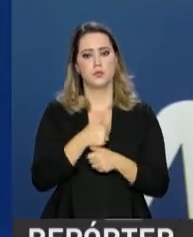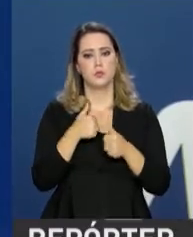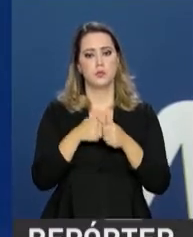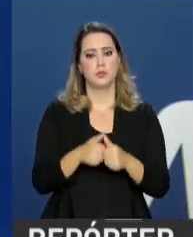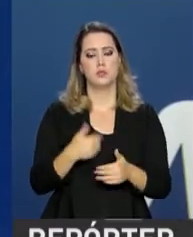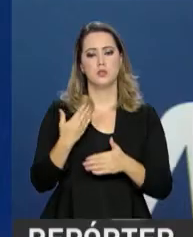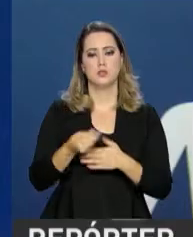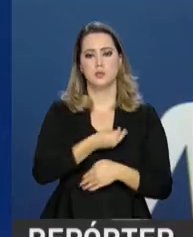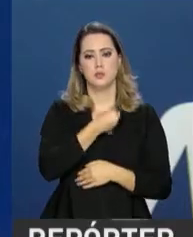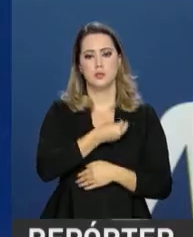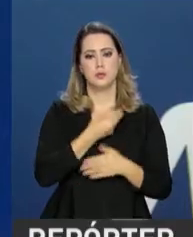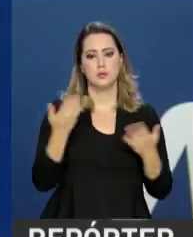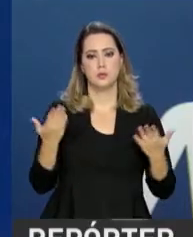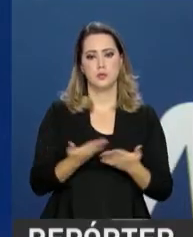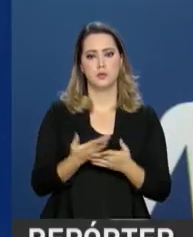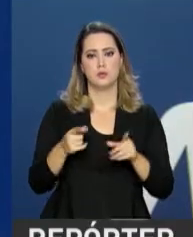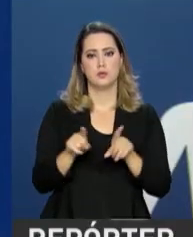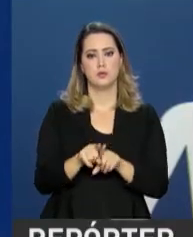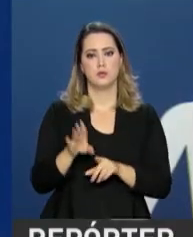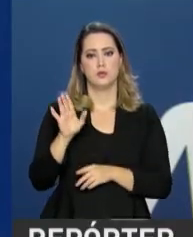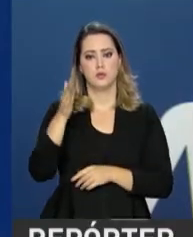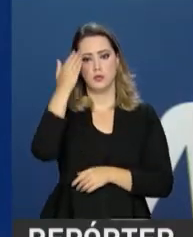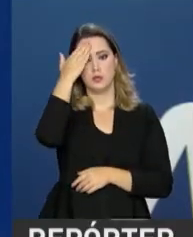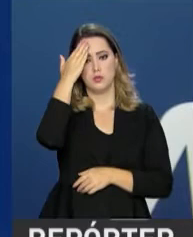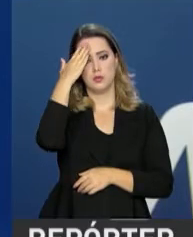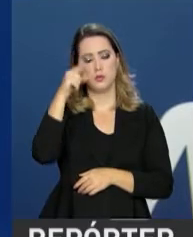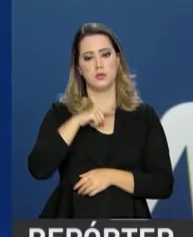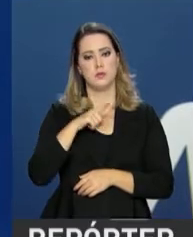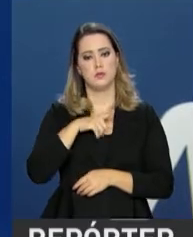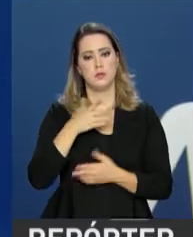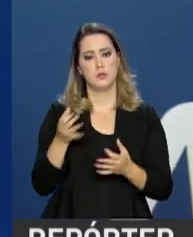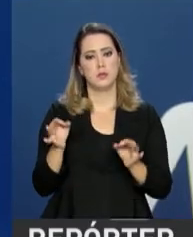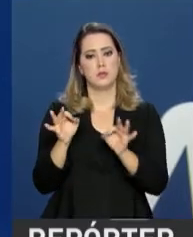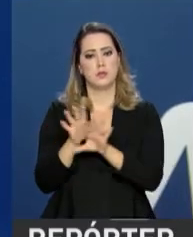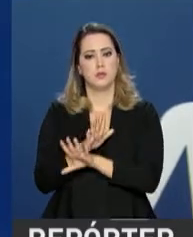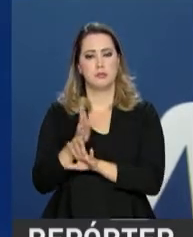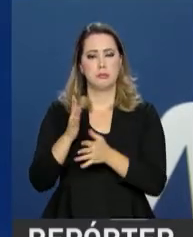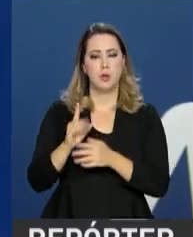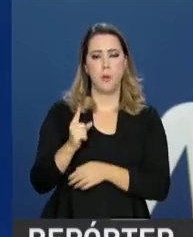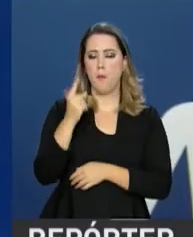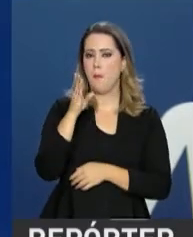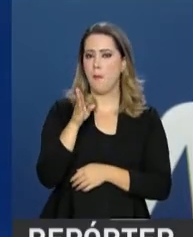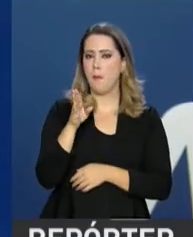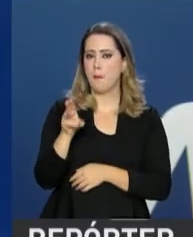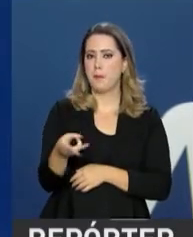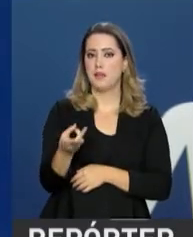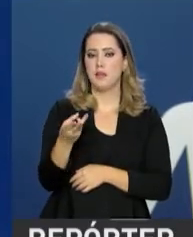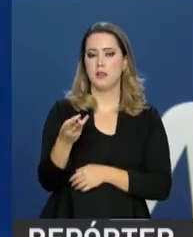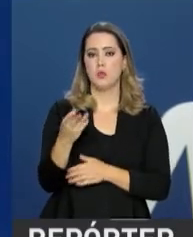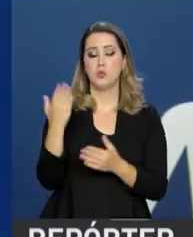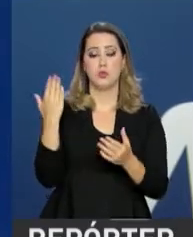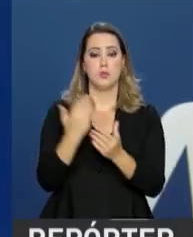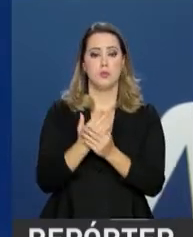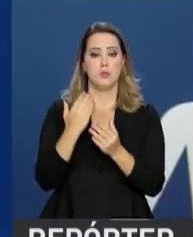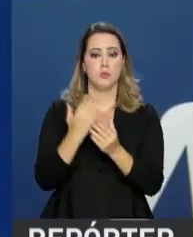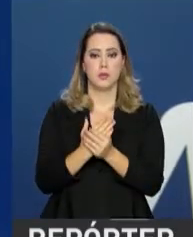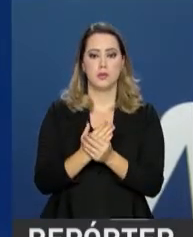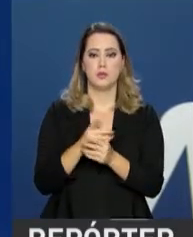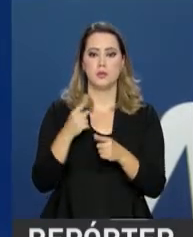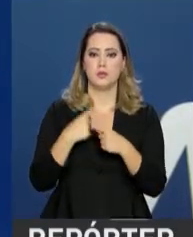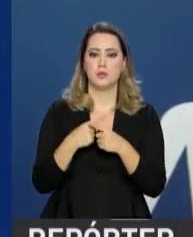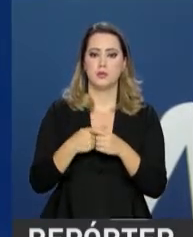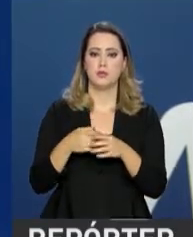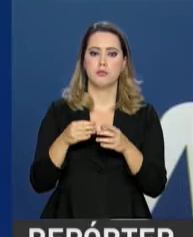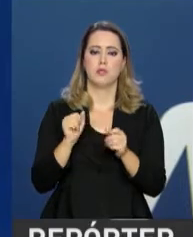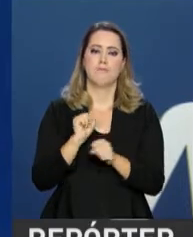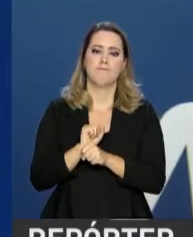estamos vivenciando hoje. Sabemos que, com isso, nós vamos conseguir encerrar algo em torno de 1 milhão de processos que se arrastam perante o Poder